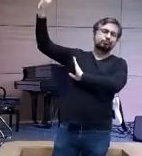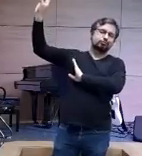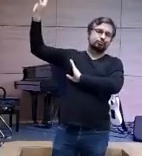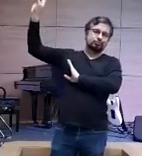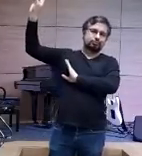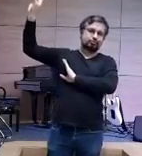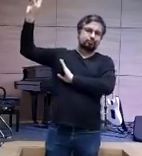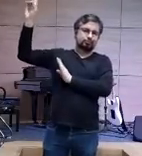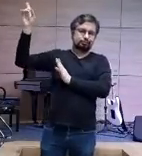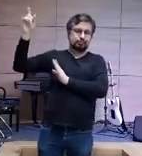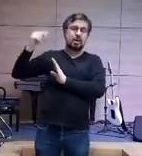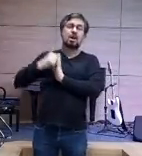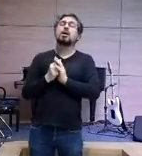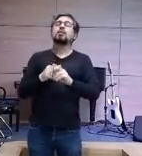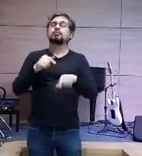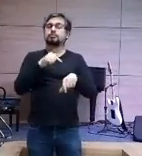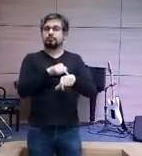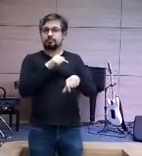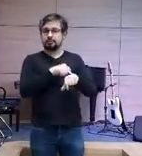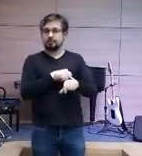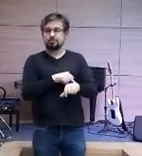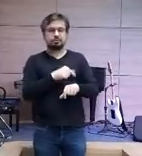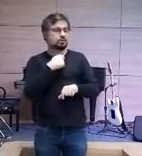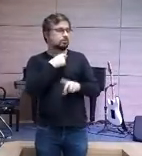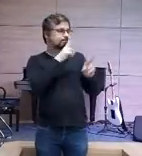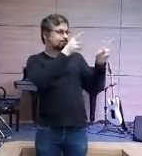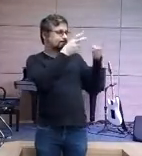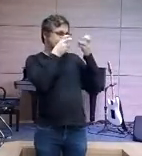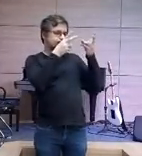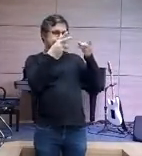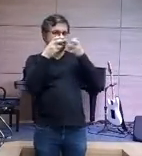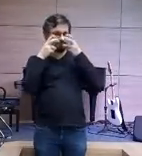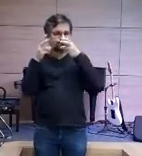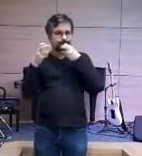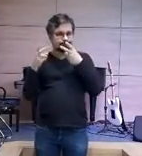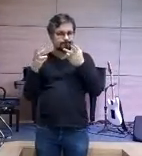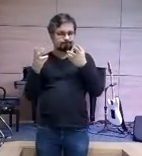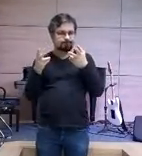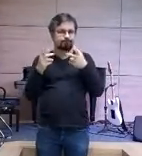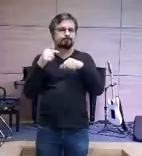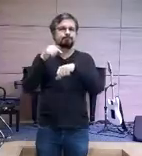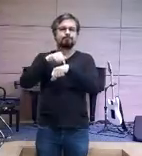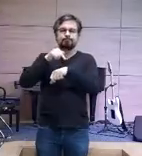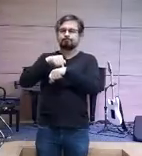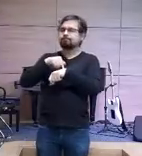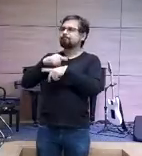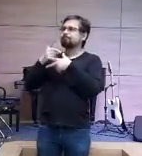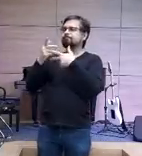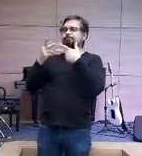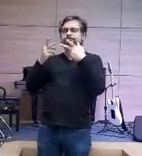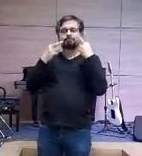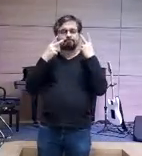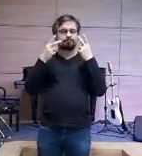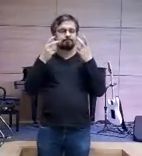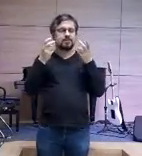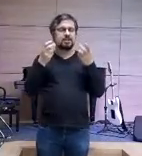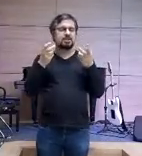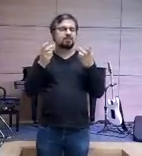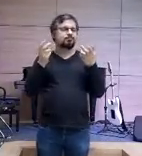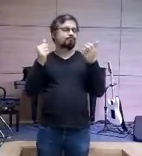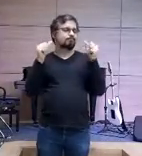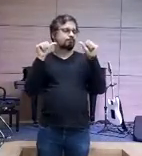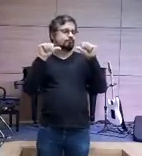E aí chega um tempo que a gente não observa e esse tempo quando nós começamos a observar aquela assim